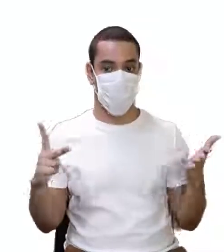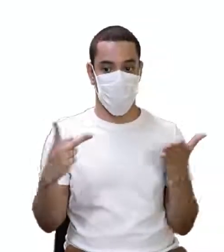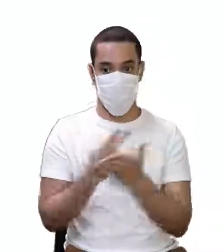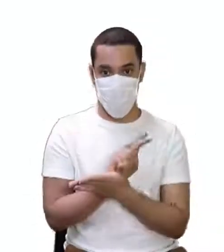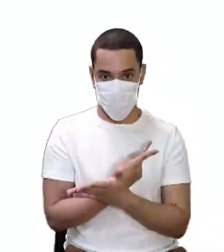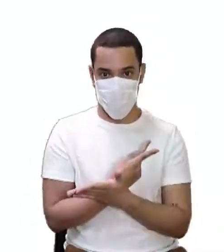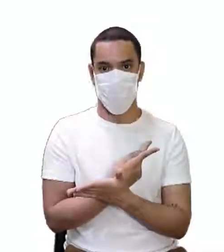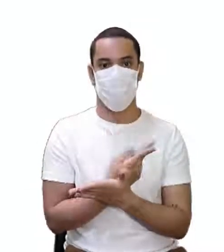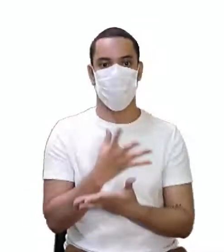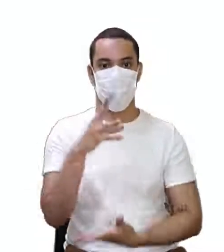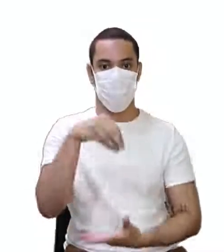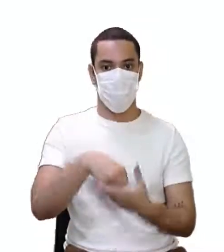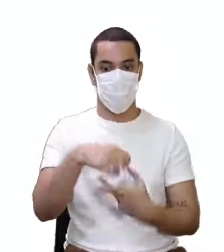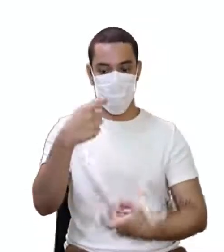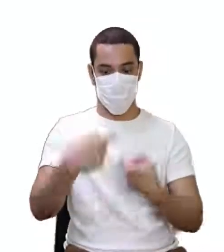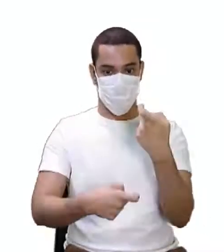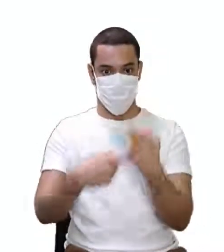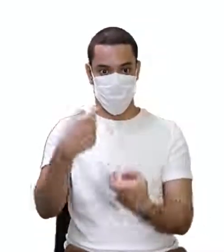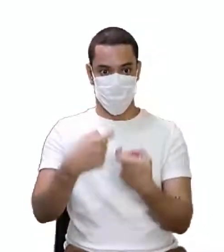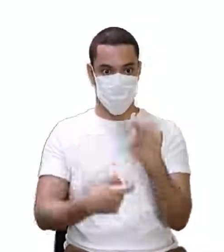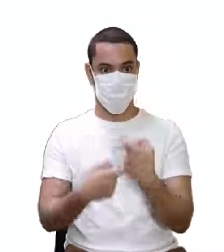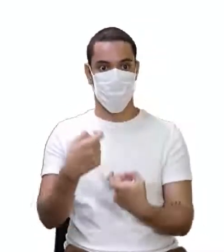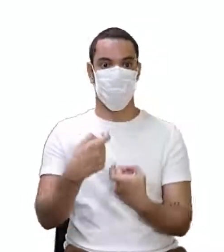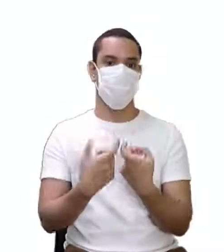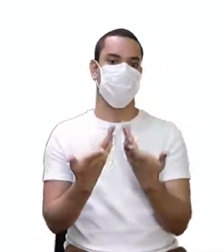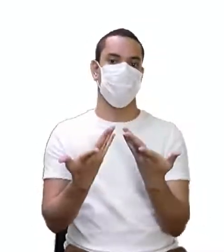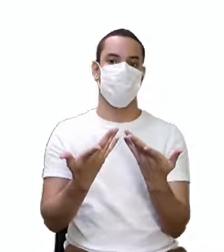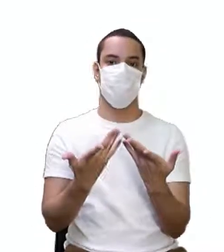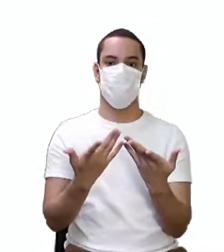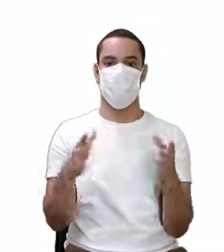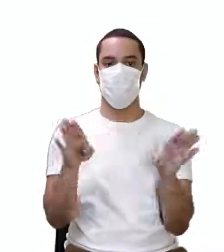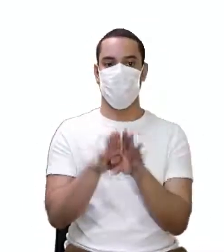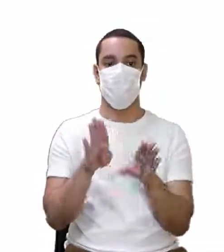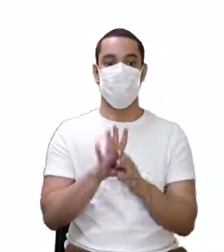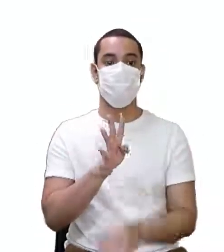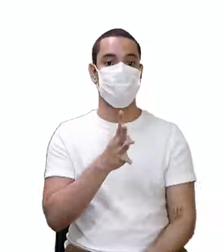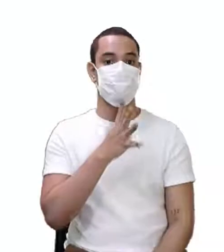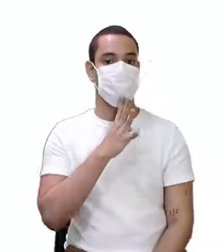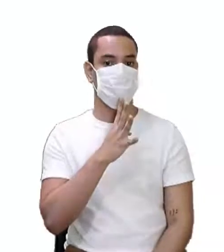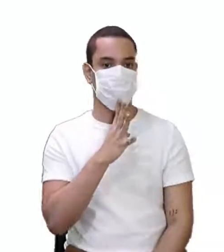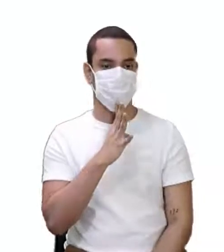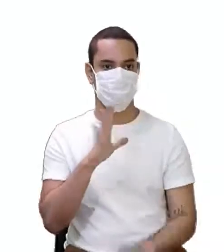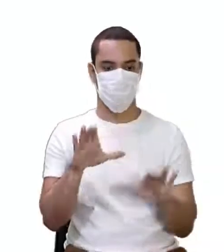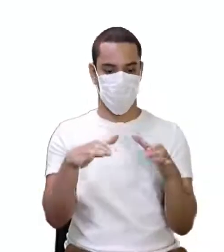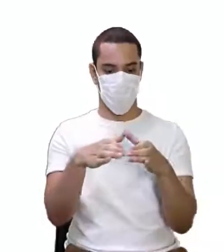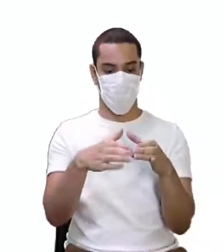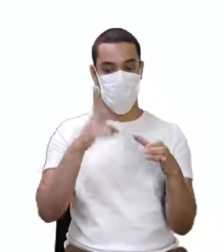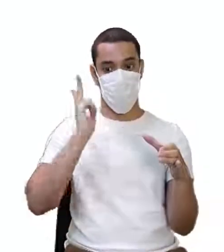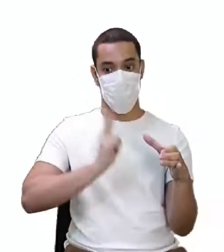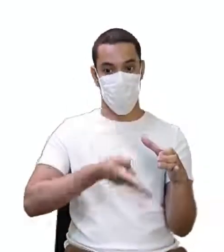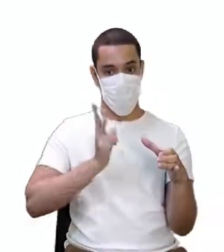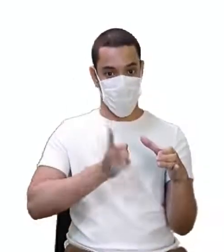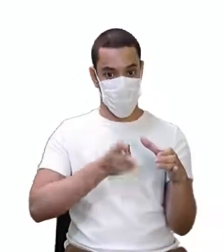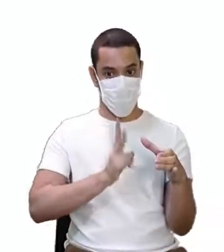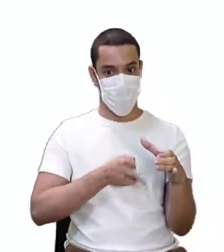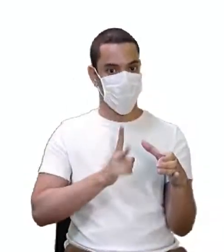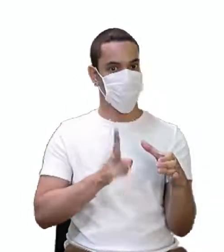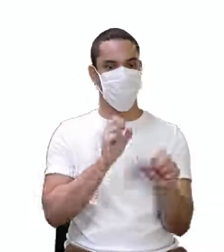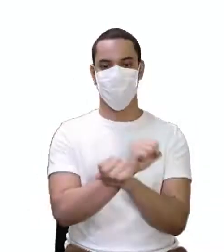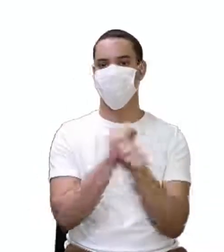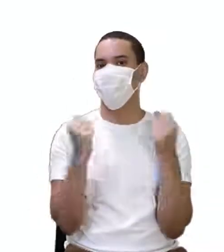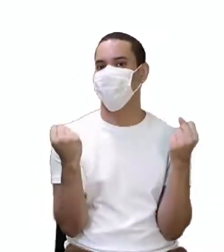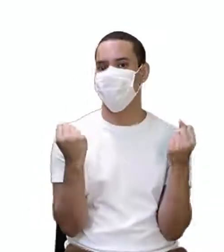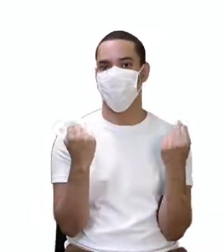o cortejamento sexual, exibições e sinais de reconhecimento entre os indivíduos da mesma espécie, não